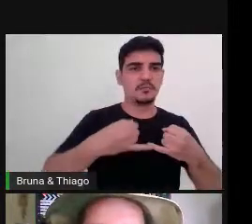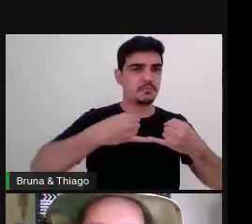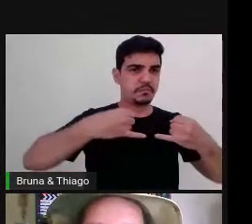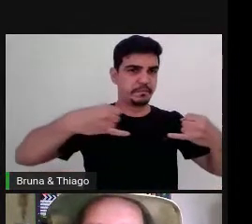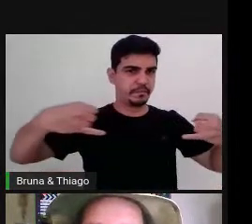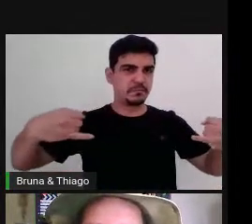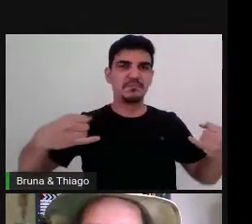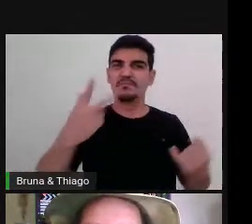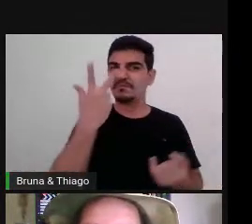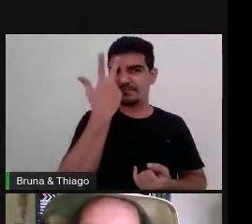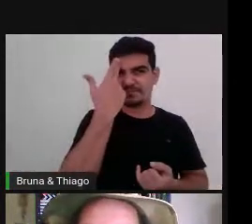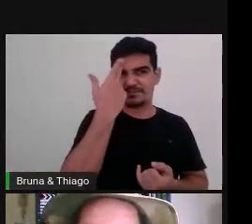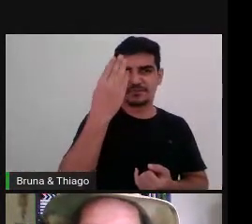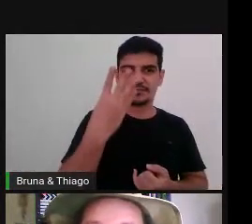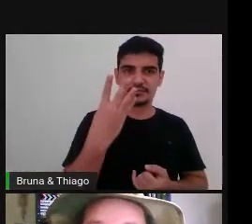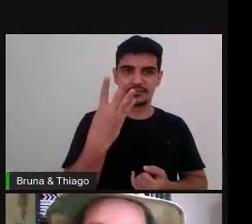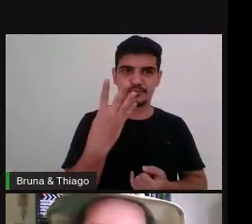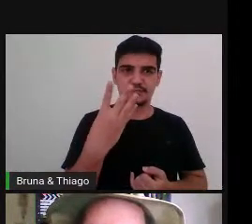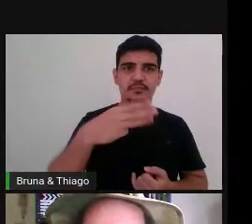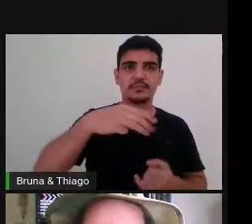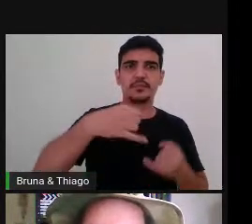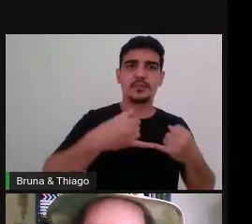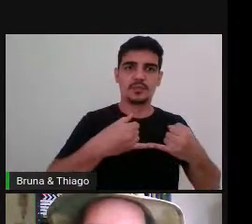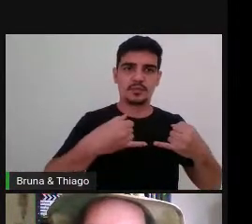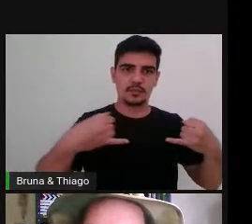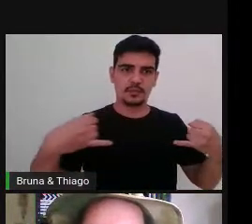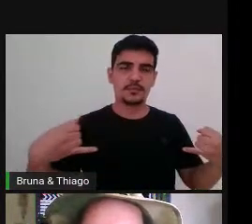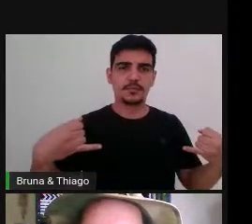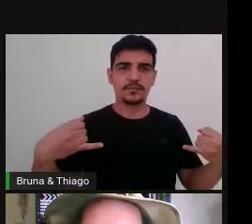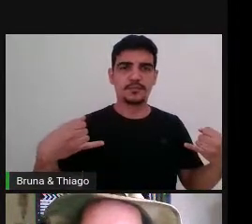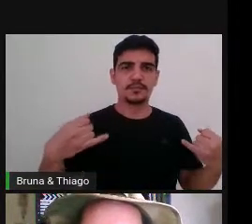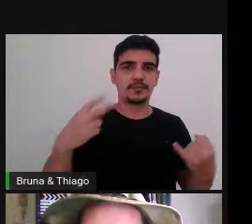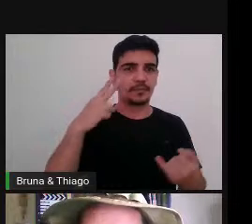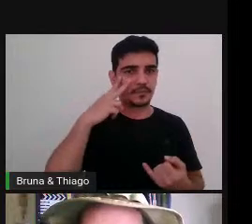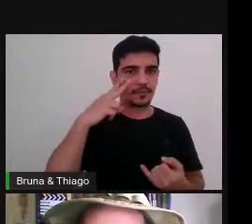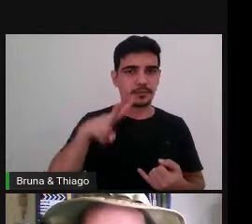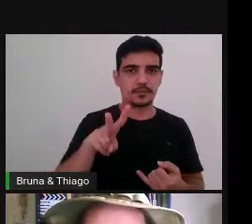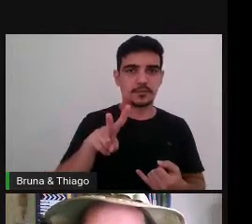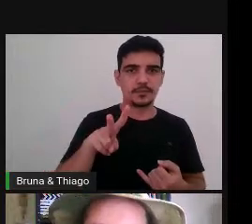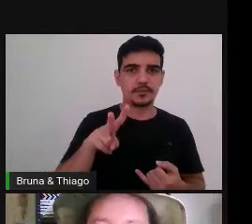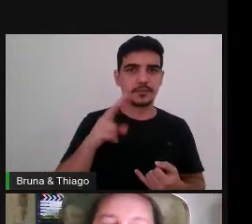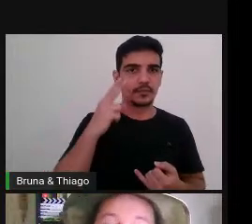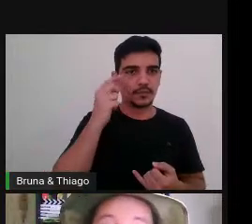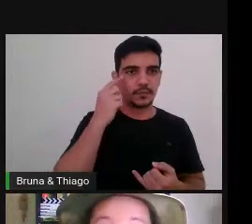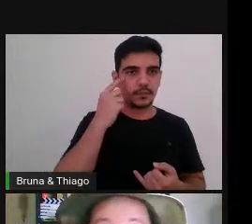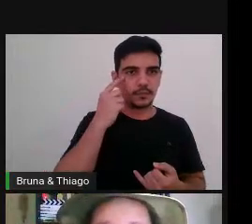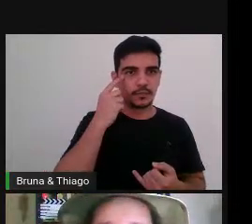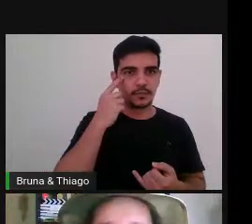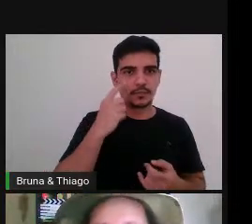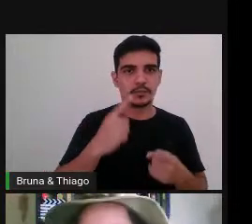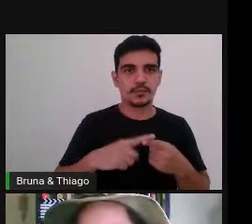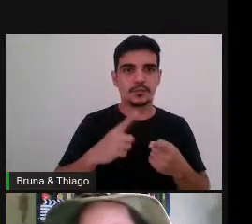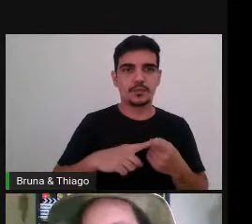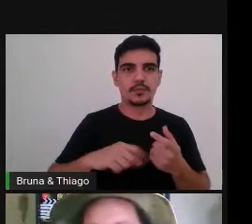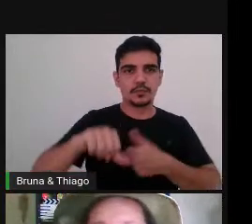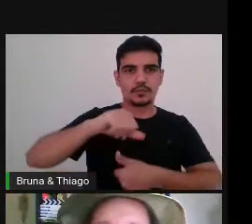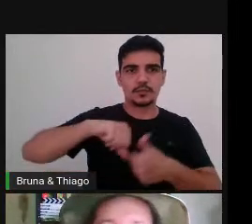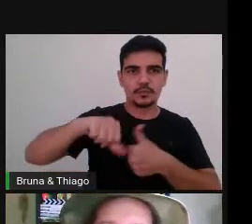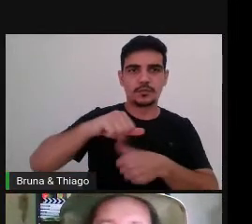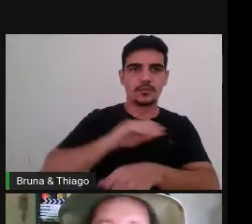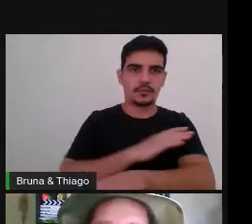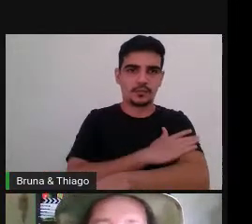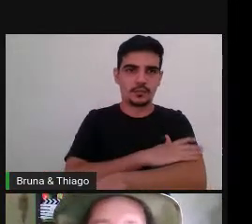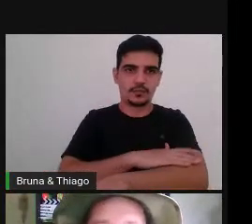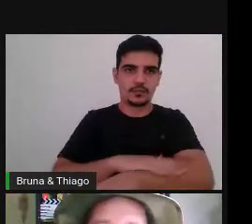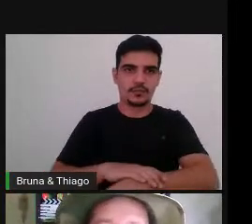metros. Esse aqui que vocês estão vendo na foto é o Tonhão. Ele está com esse olho branco aqui, porque ele vai trocar de pele. E essa aí